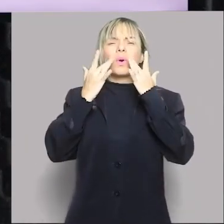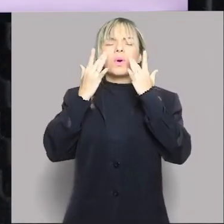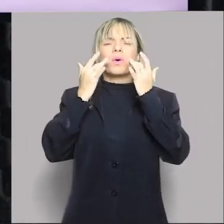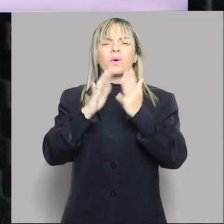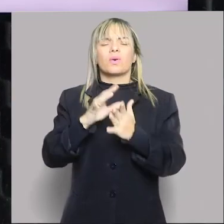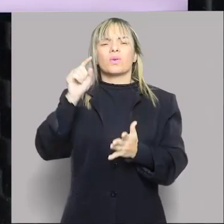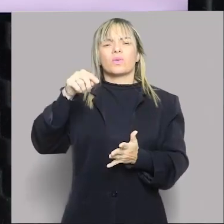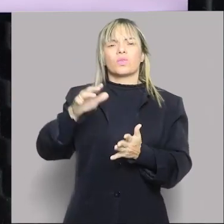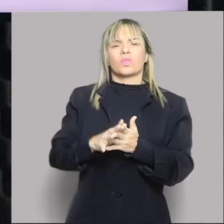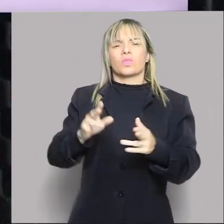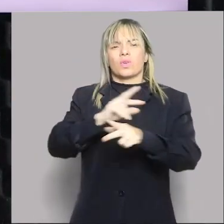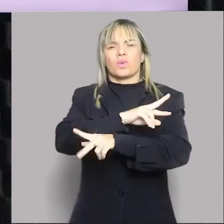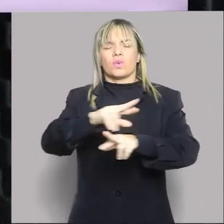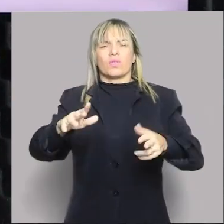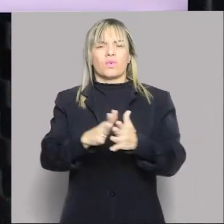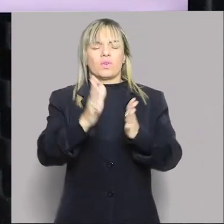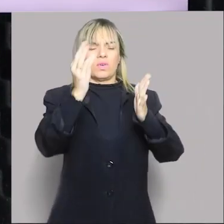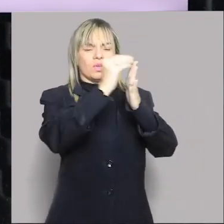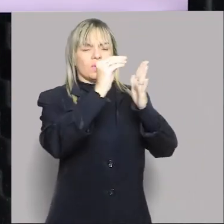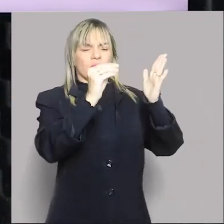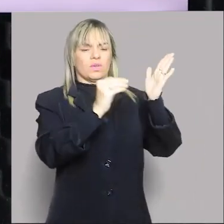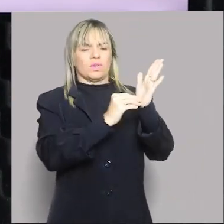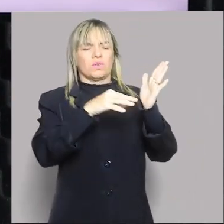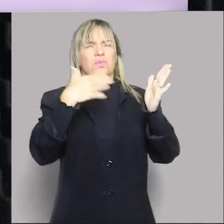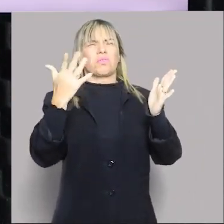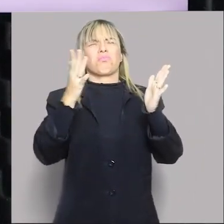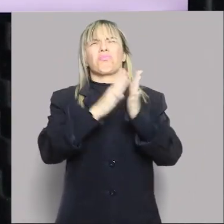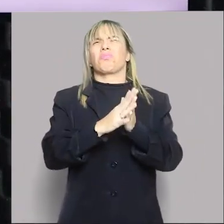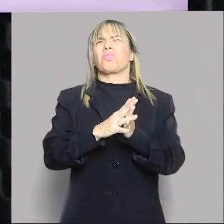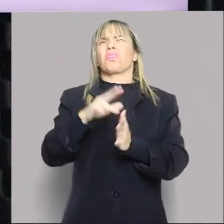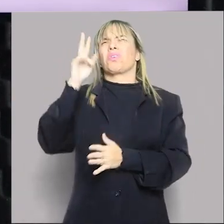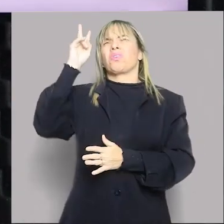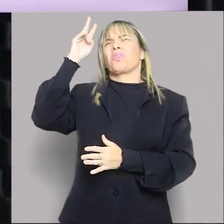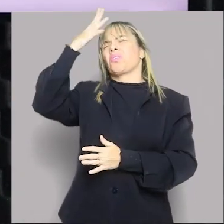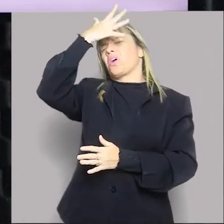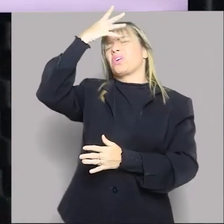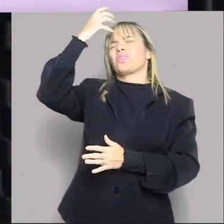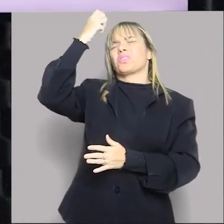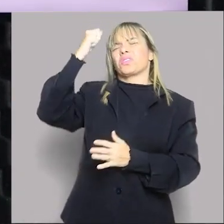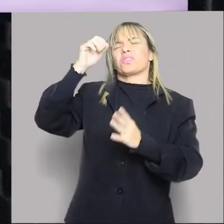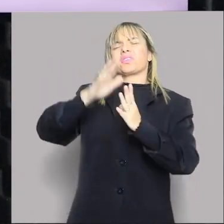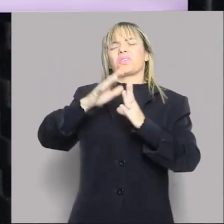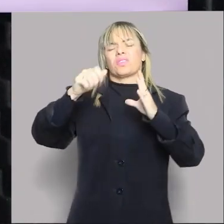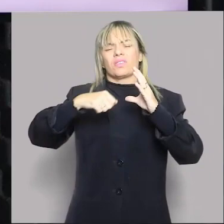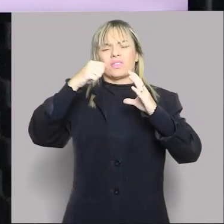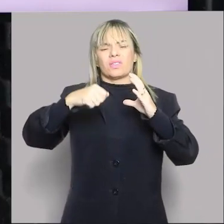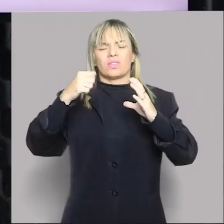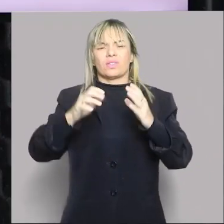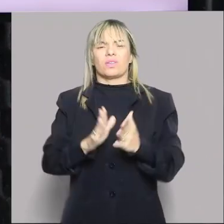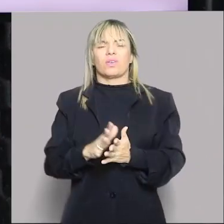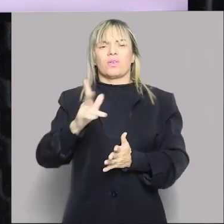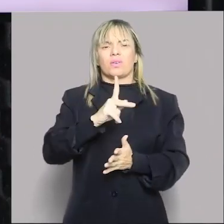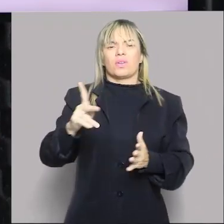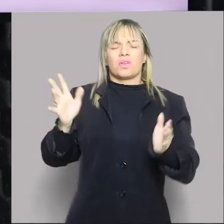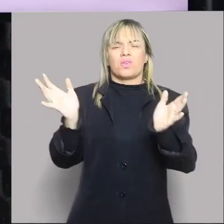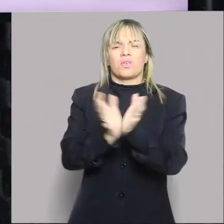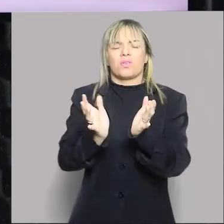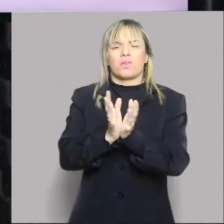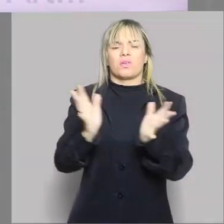de vários assuntos, acho que de coisas que eu nem lembro que eu gravei, mas está lá. E não sou o único. Professores maravilhosos, uma equipe